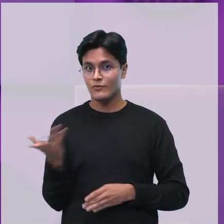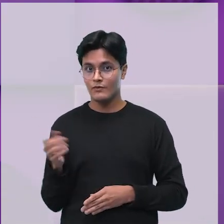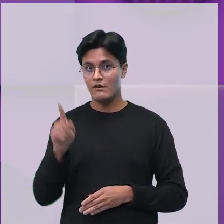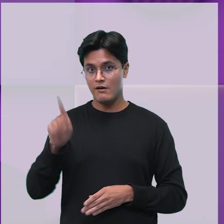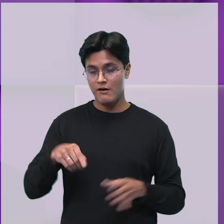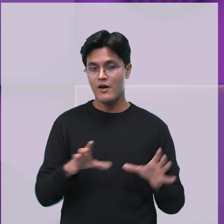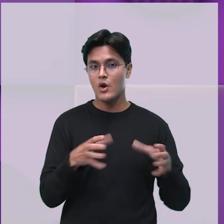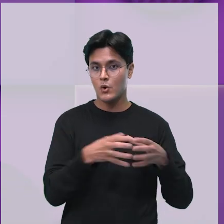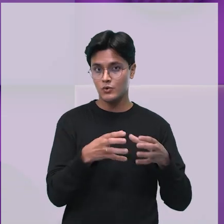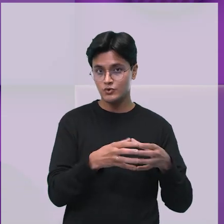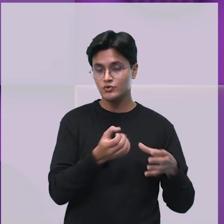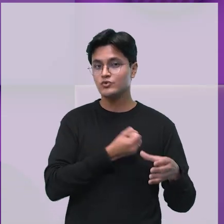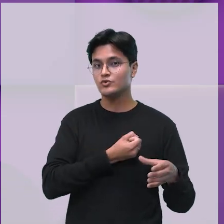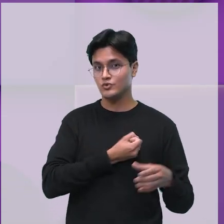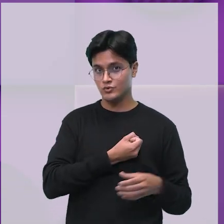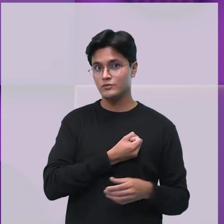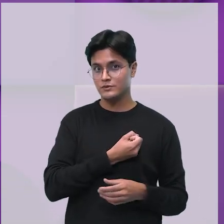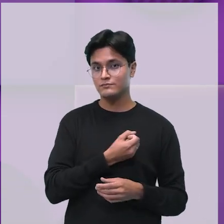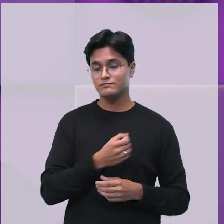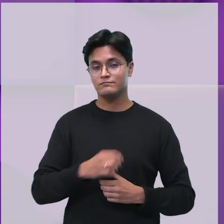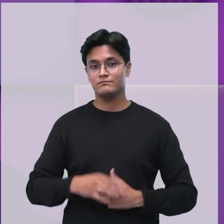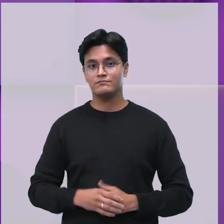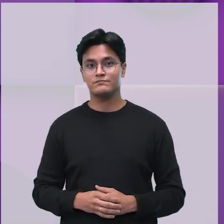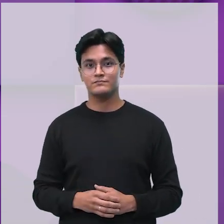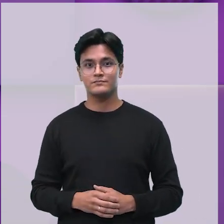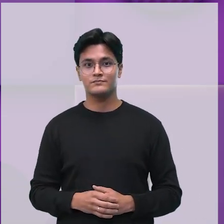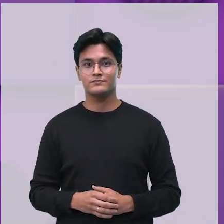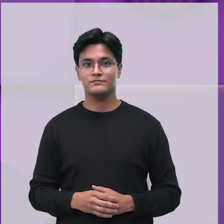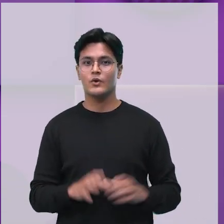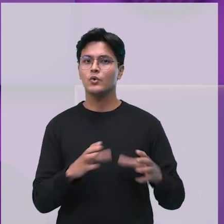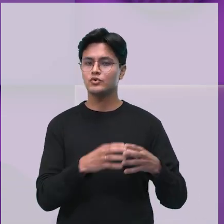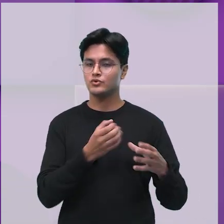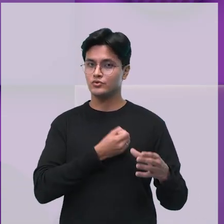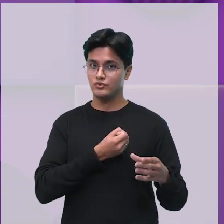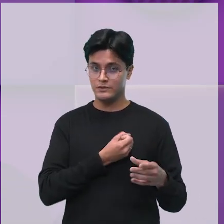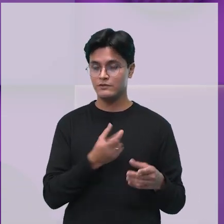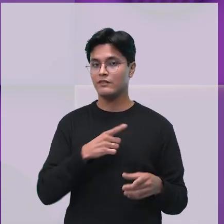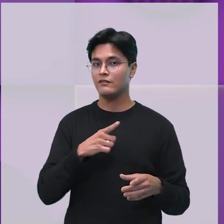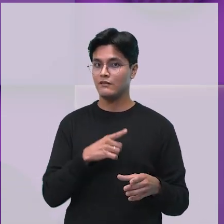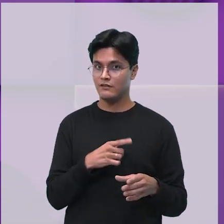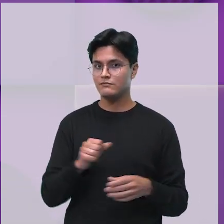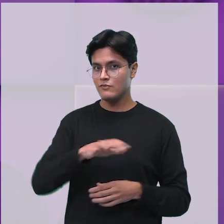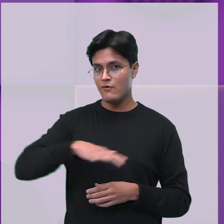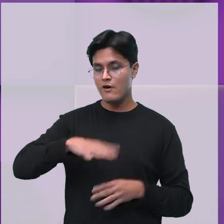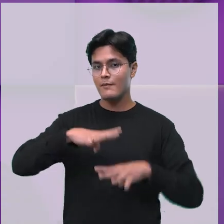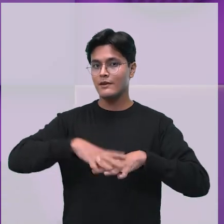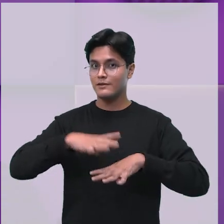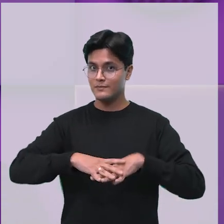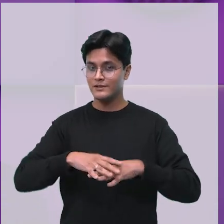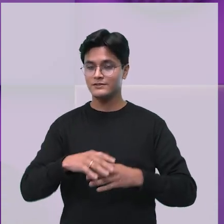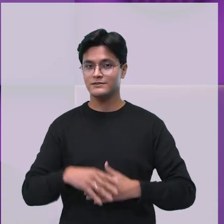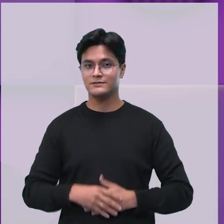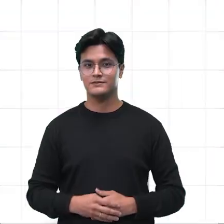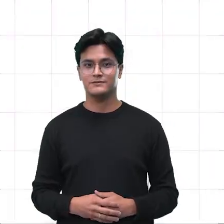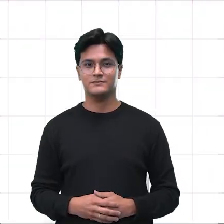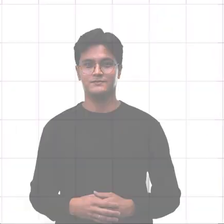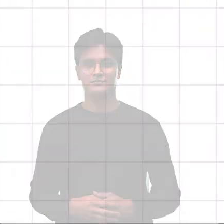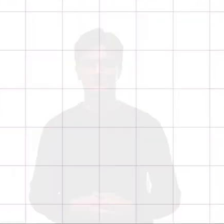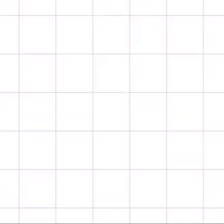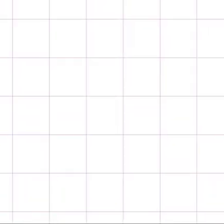conjunto numérico um dos conjuntos numéricos que nós temos na matemática Então vamos lá